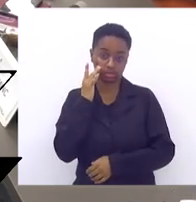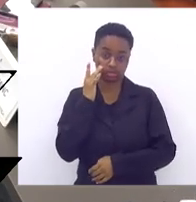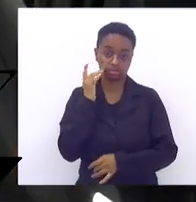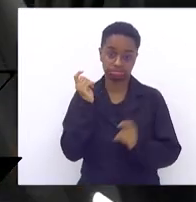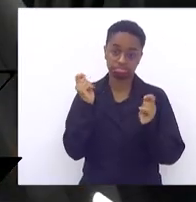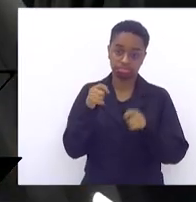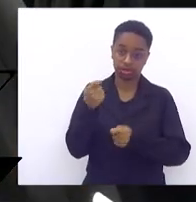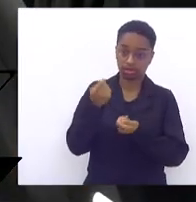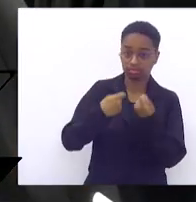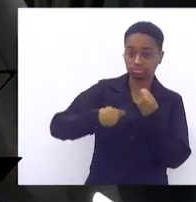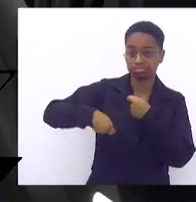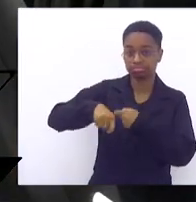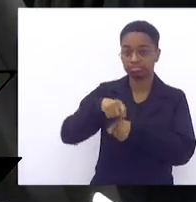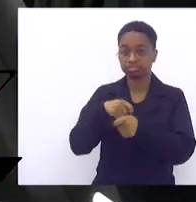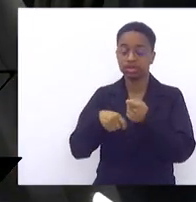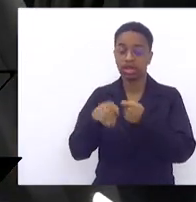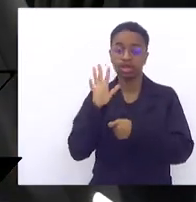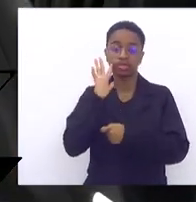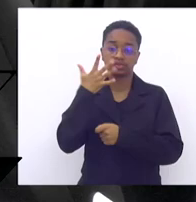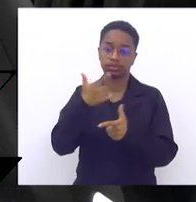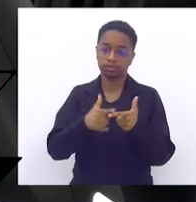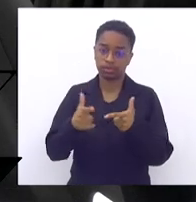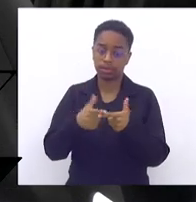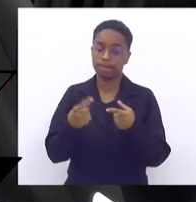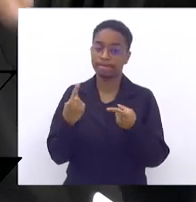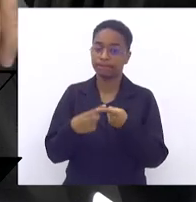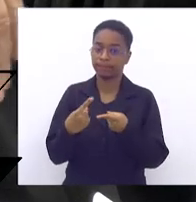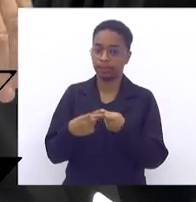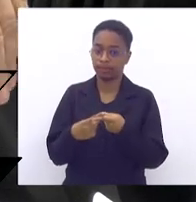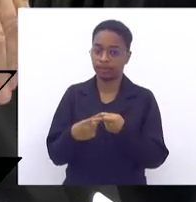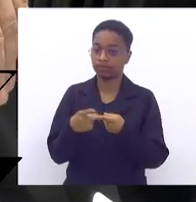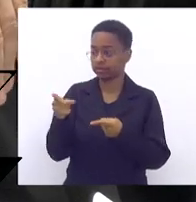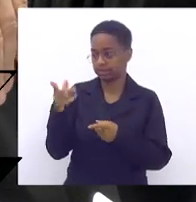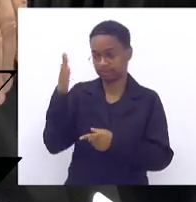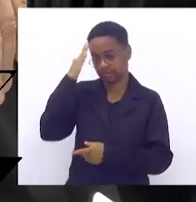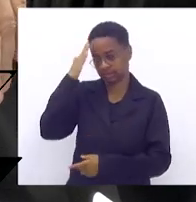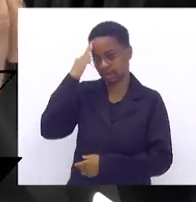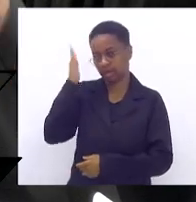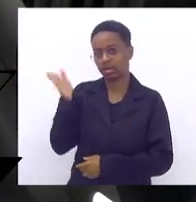o problema. Até porque, e Vossa Excelência testemunha,